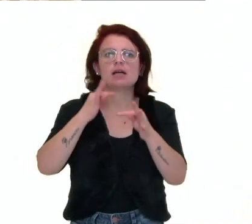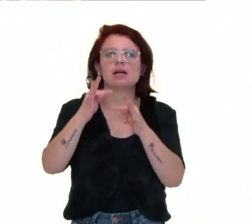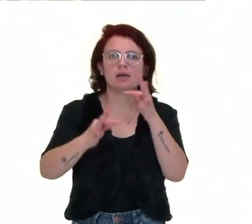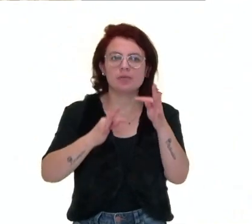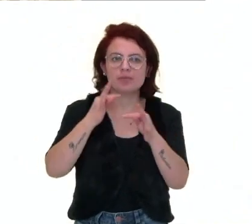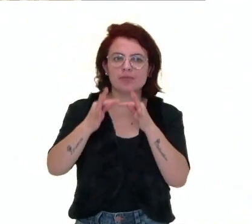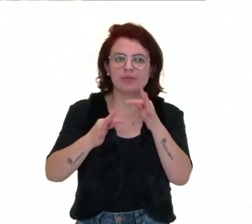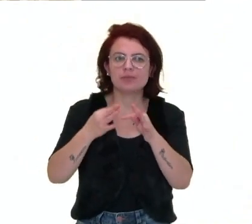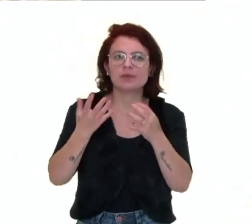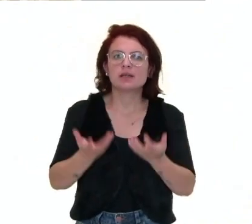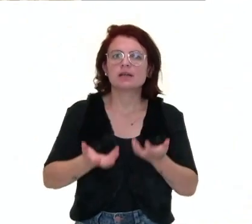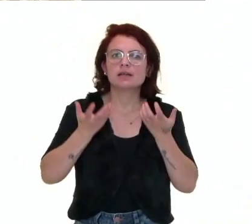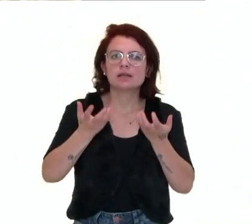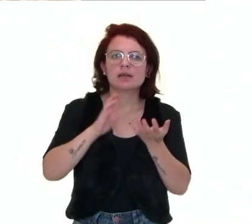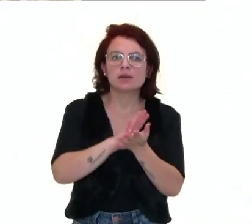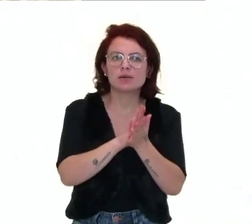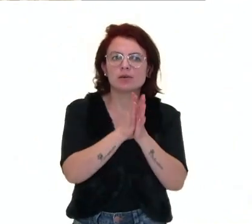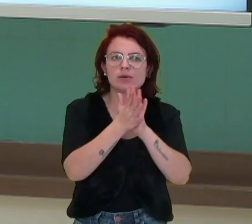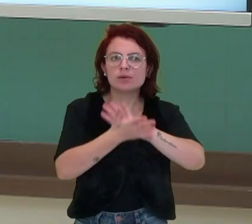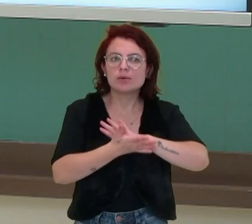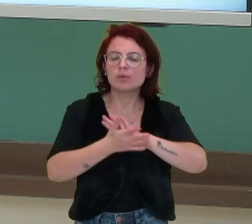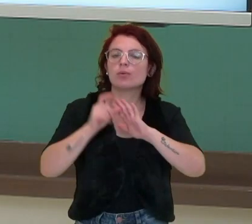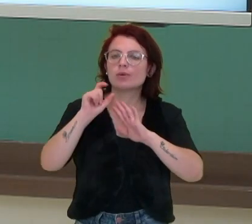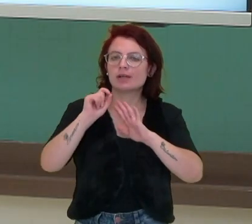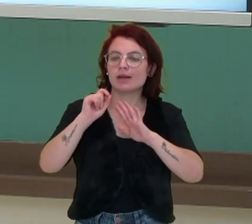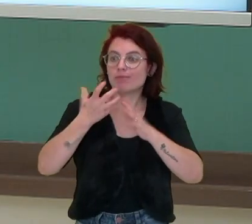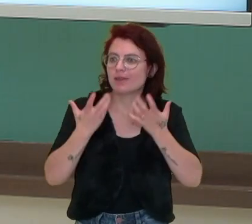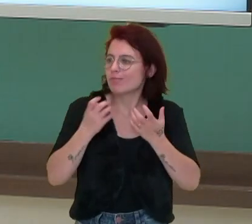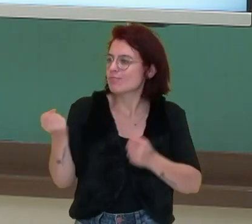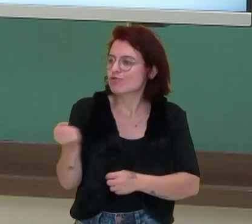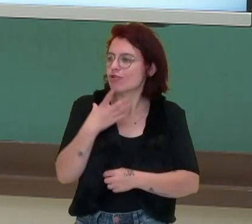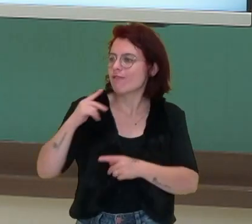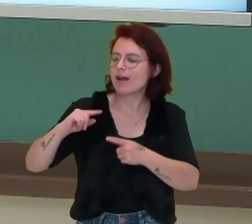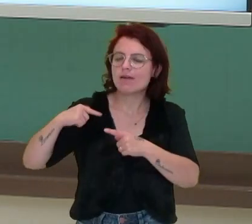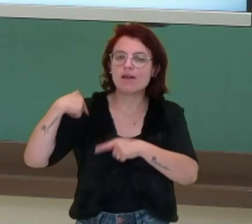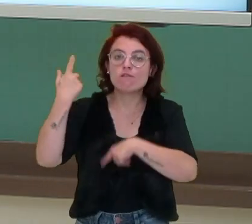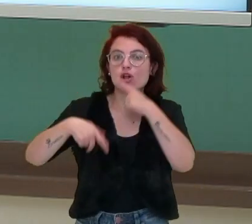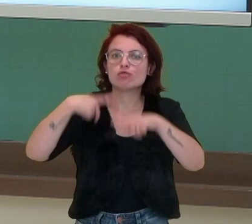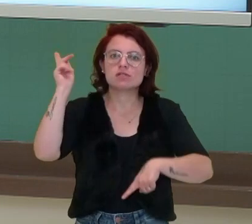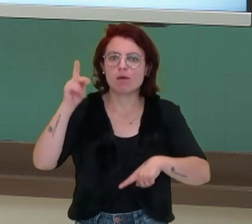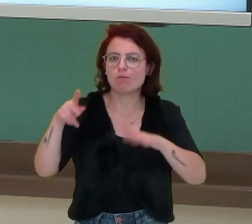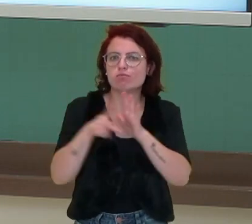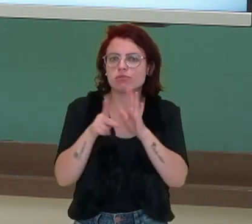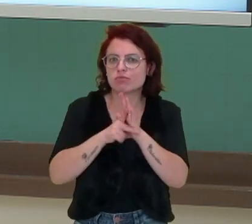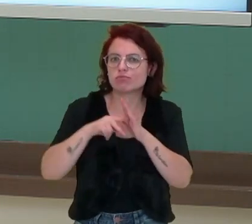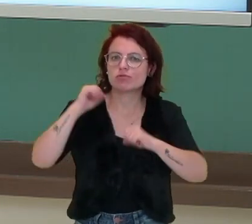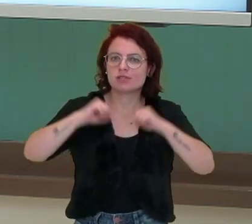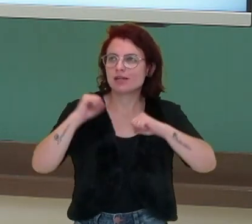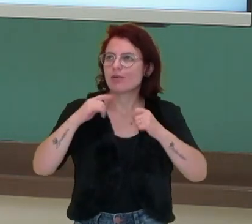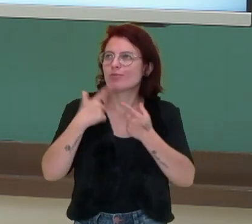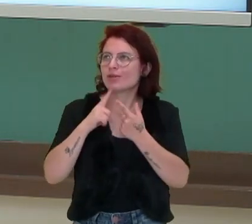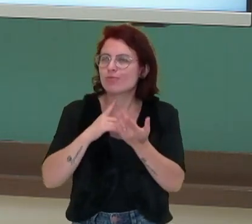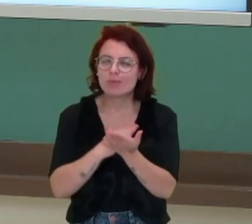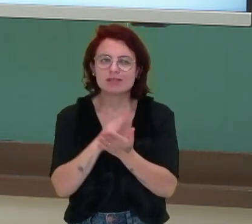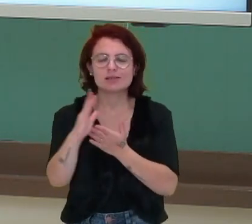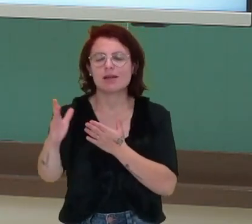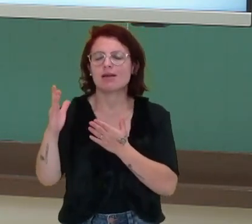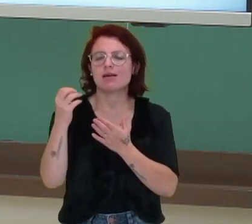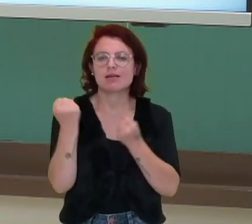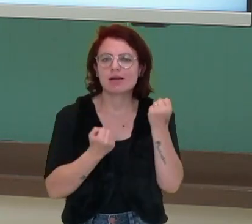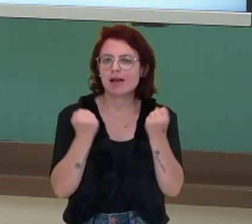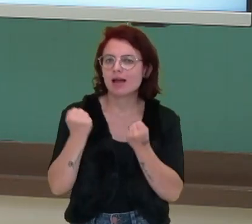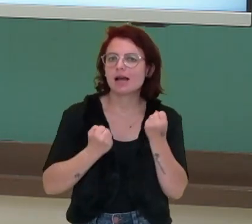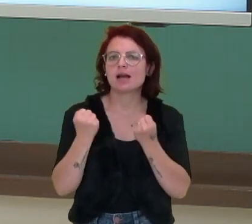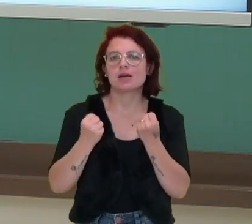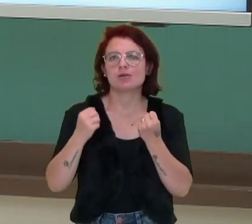primeiro passo. Então nós vemos que está tendo uma grande revolução. A tecnologia está vindo para toda a Europa, está começando a eletricidade, começando os automóveis, começa a ter